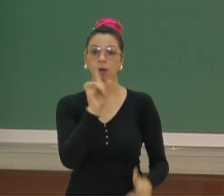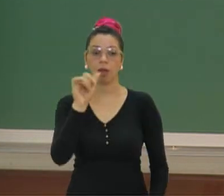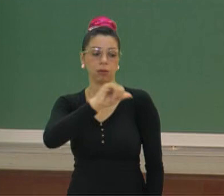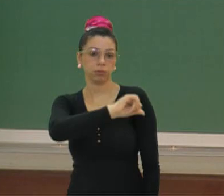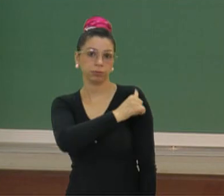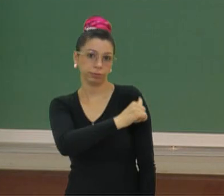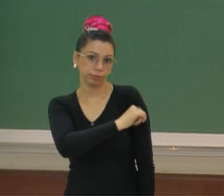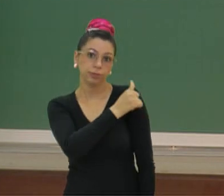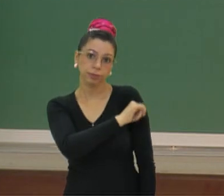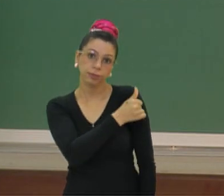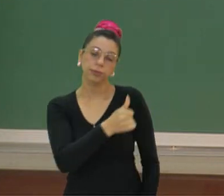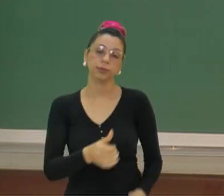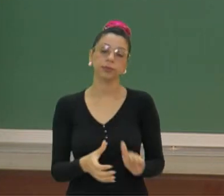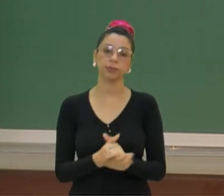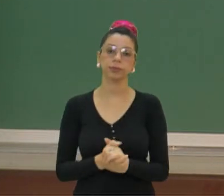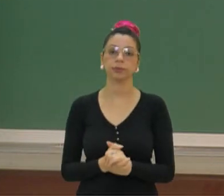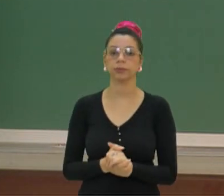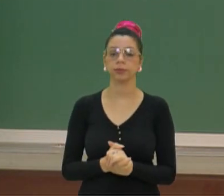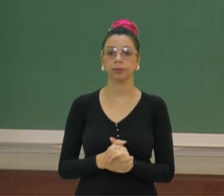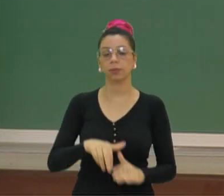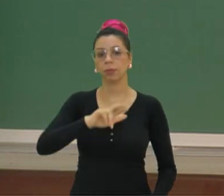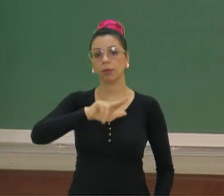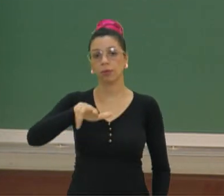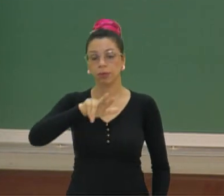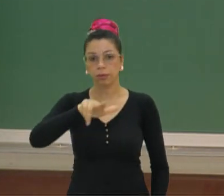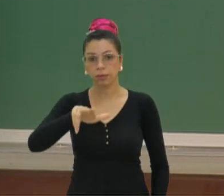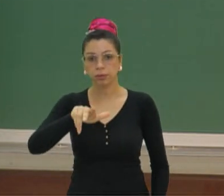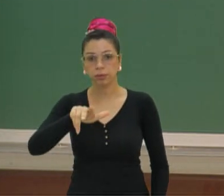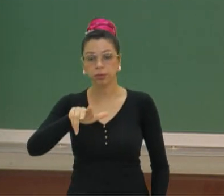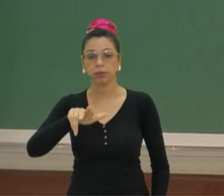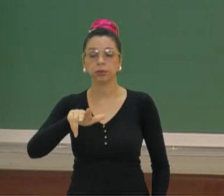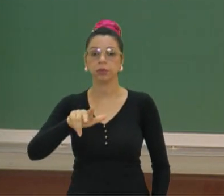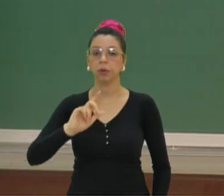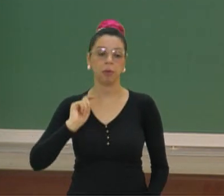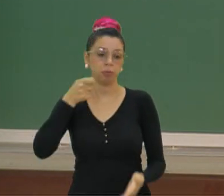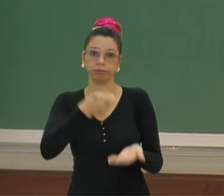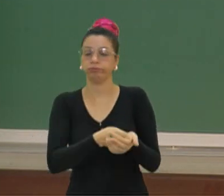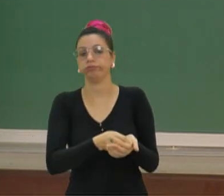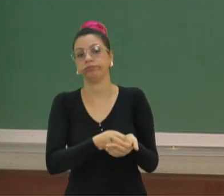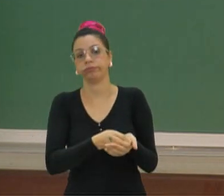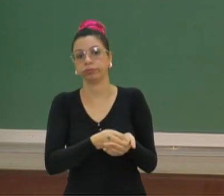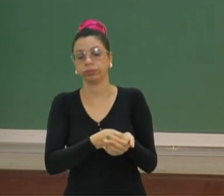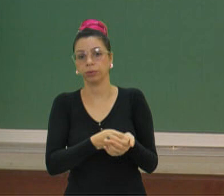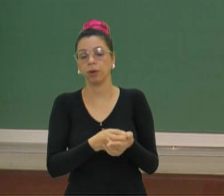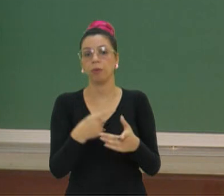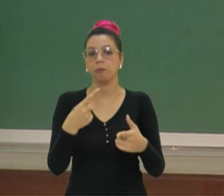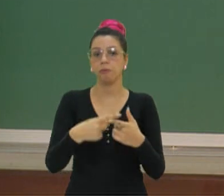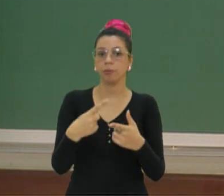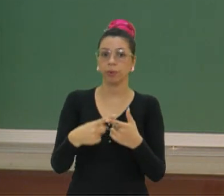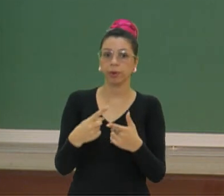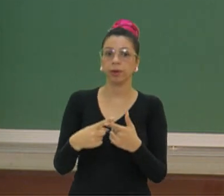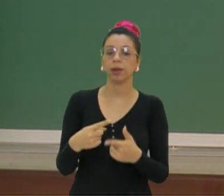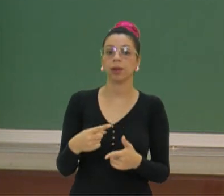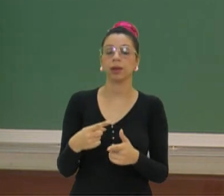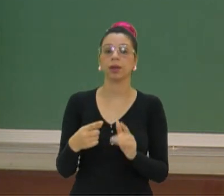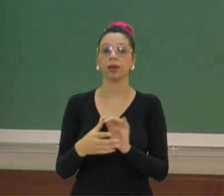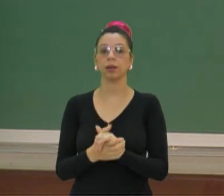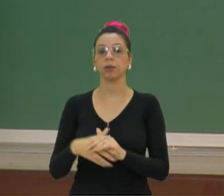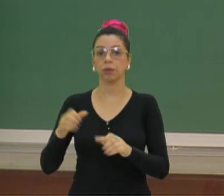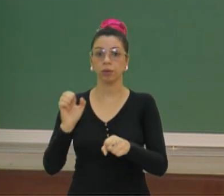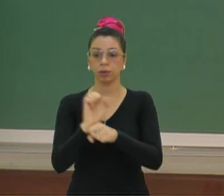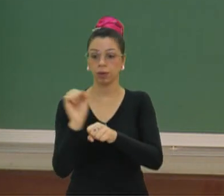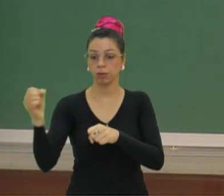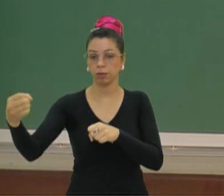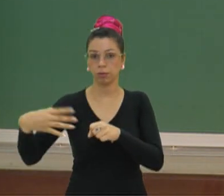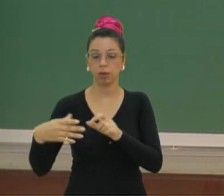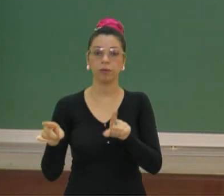governo federal no Rio de Janeiro. Ele não é nem punido pelas arbitrariedades do Estado Novo, ele não é